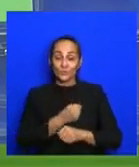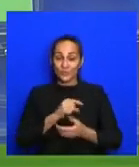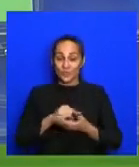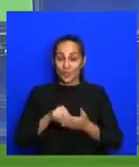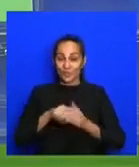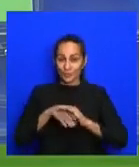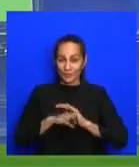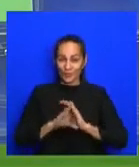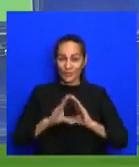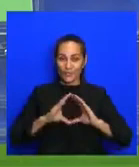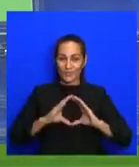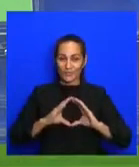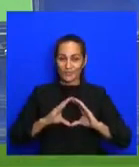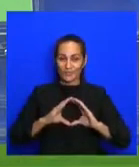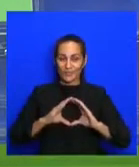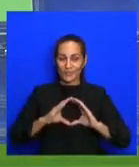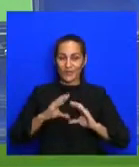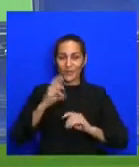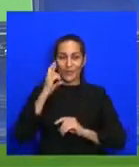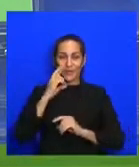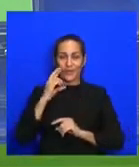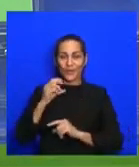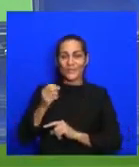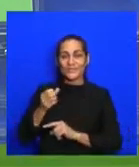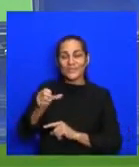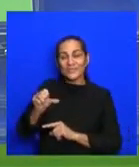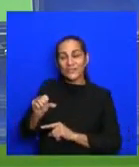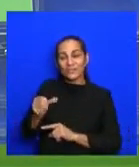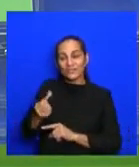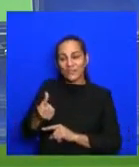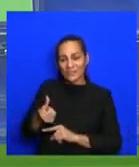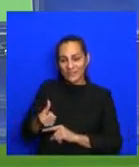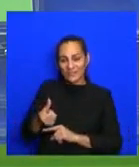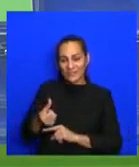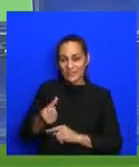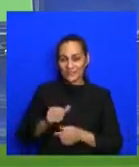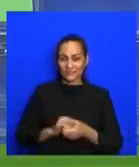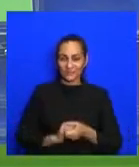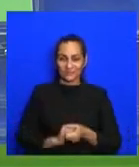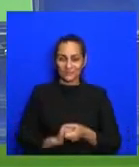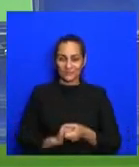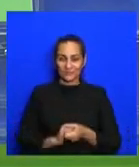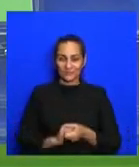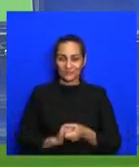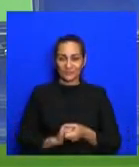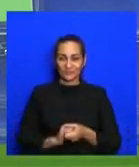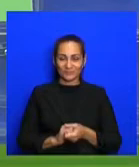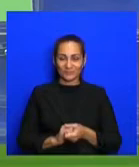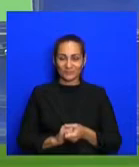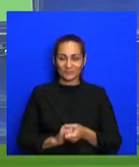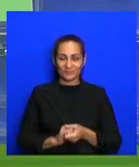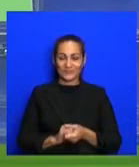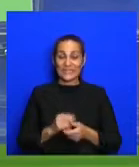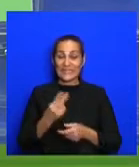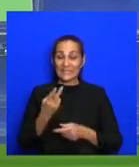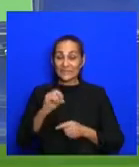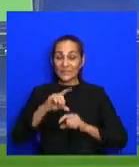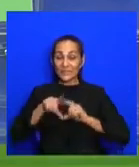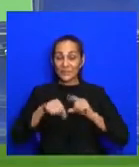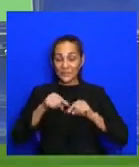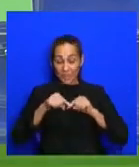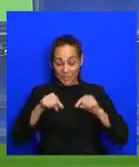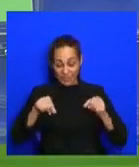número da Lotomania. Bola rosa, 96. Rosa, número 96. As 20